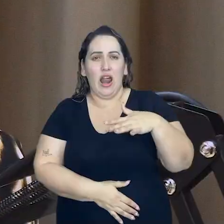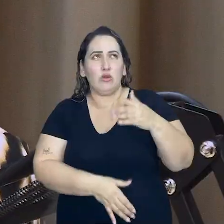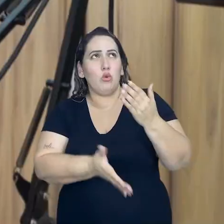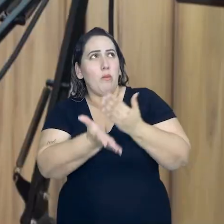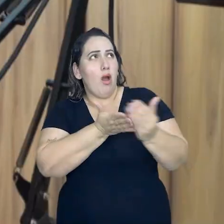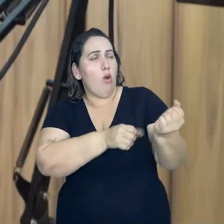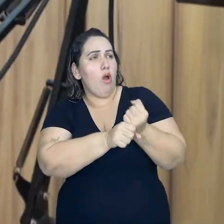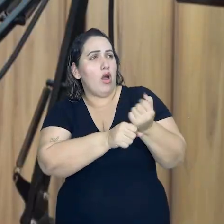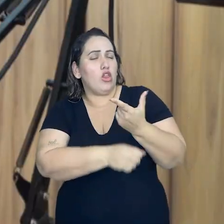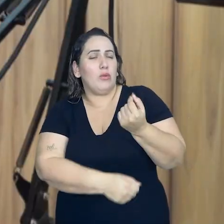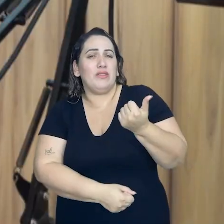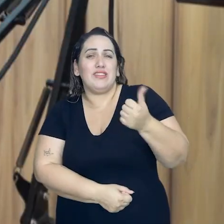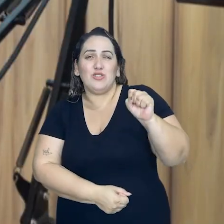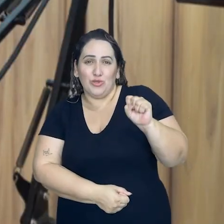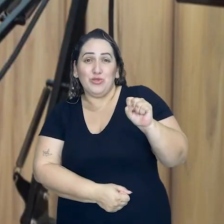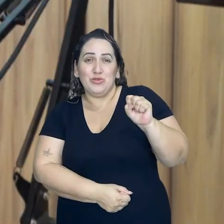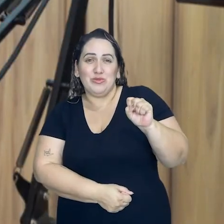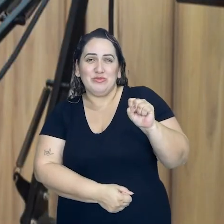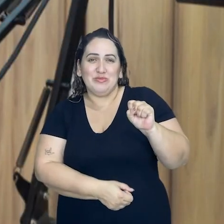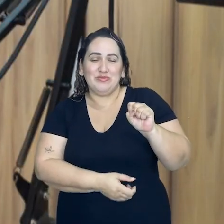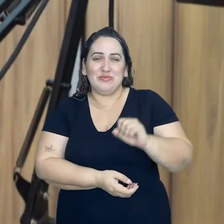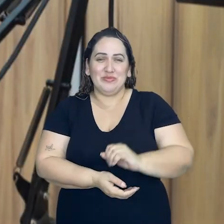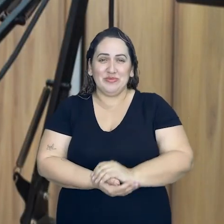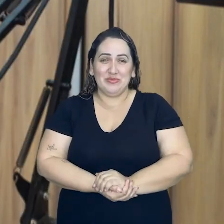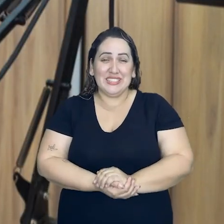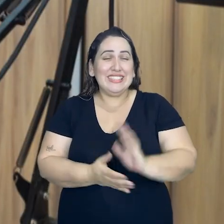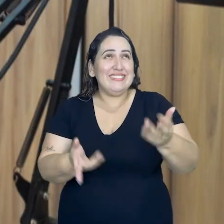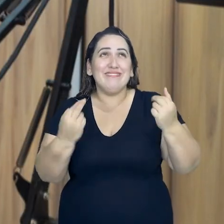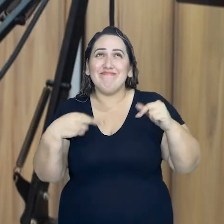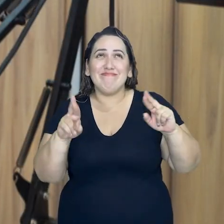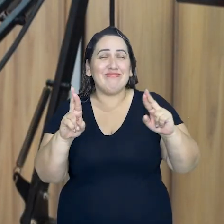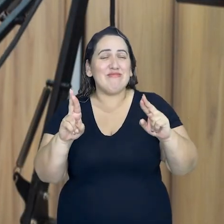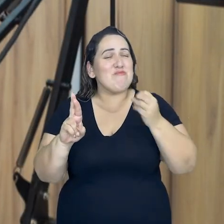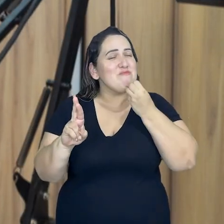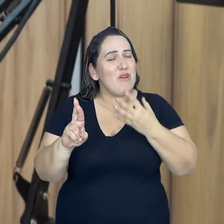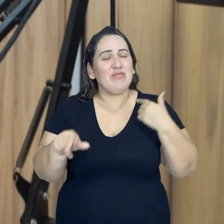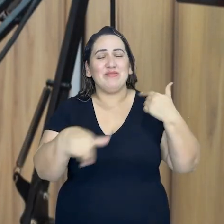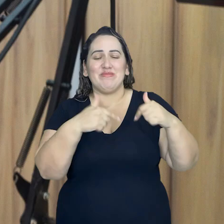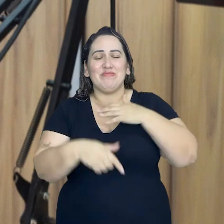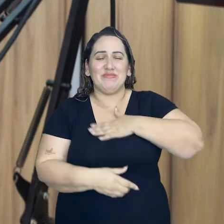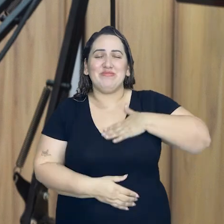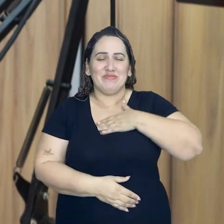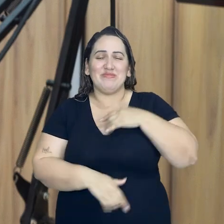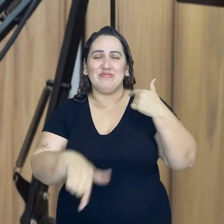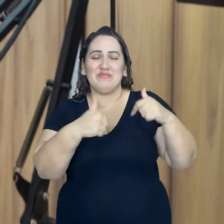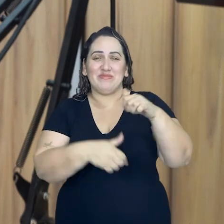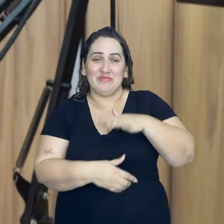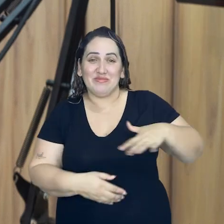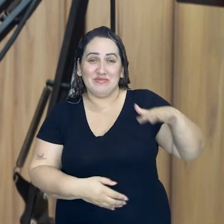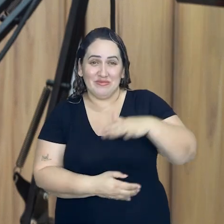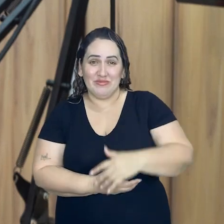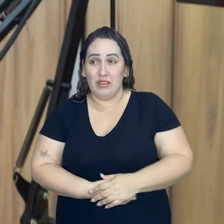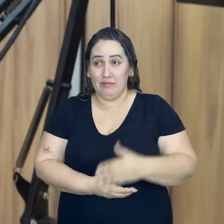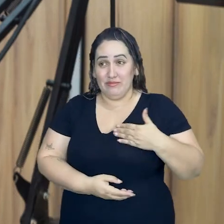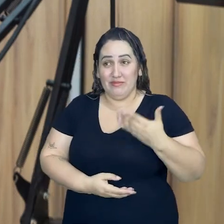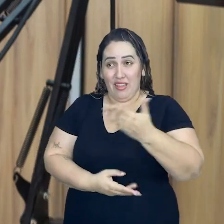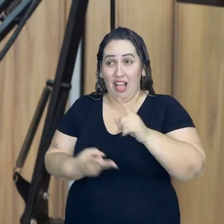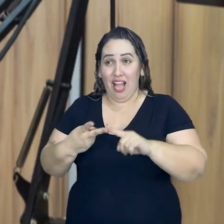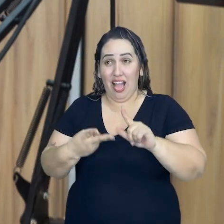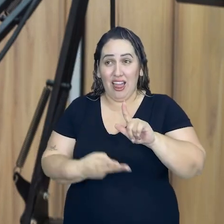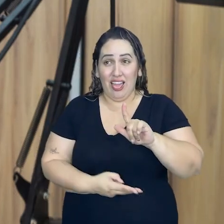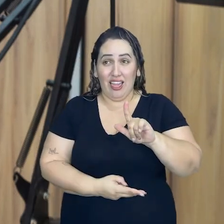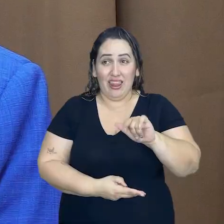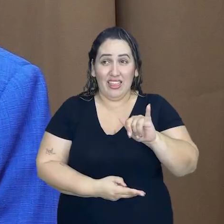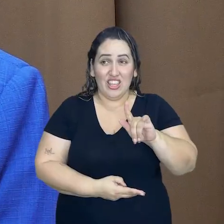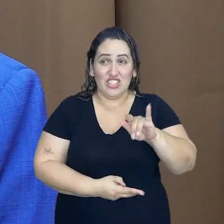área. Obrigada, Lê. Lígia, também gostaria que você fizesse sua autodescrição, né, e se apresentasse um pouquinho para a